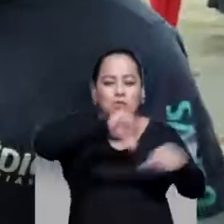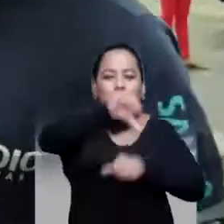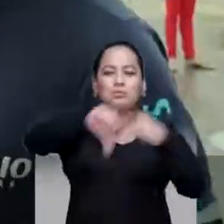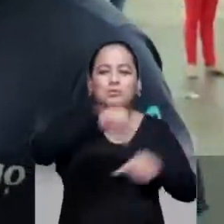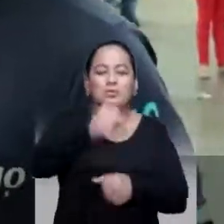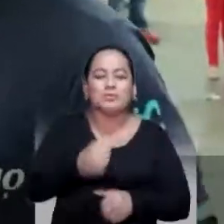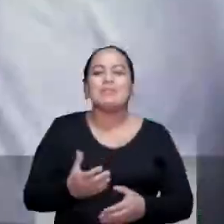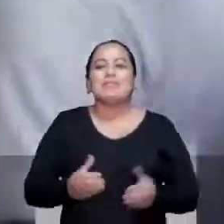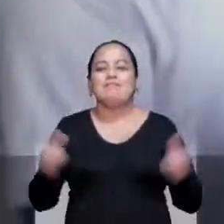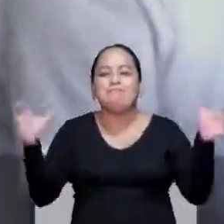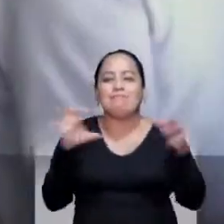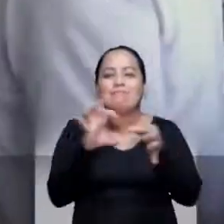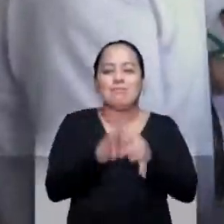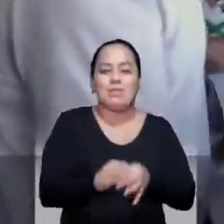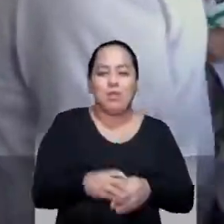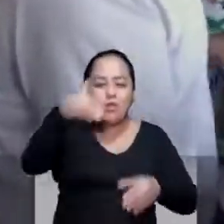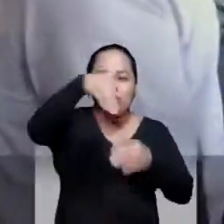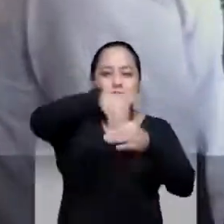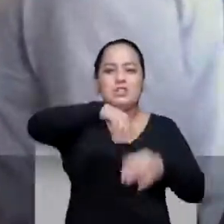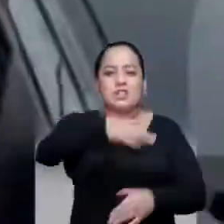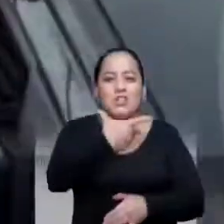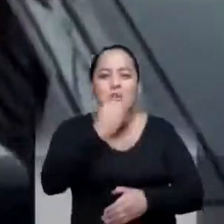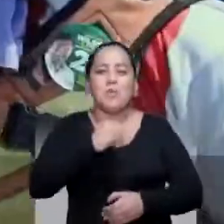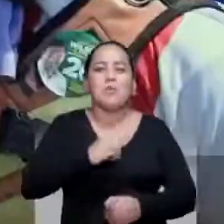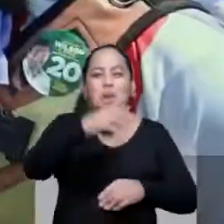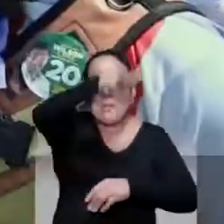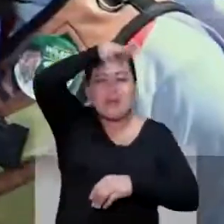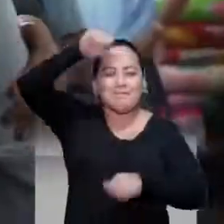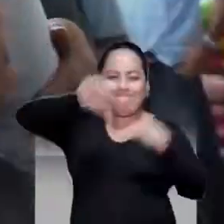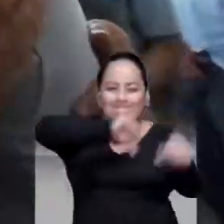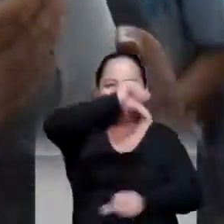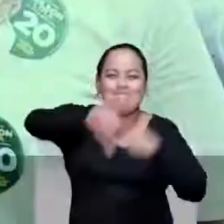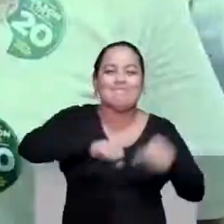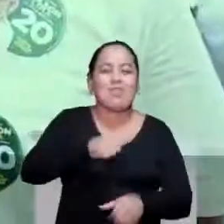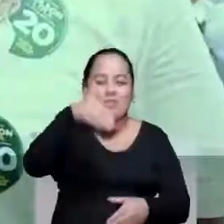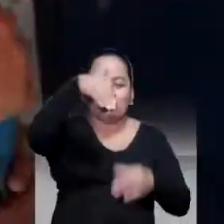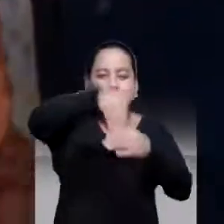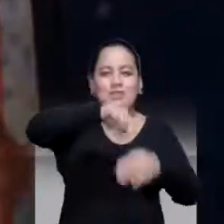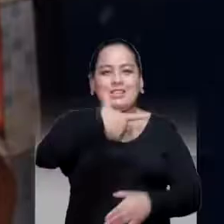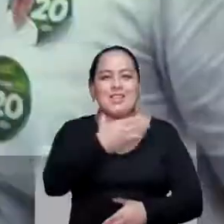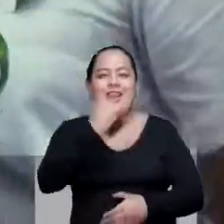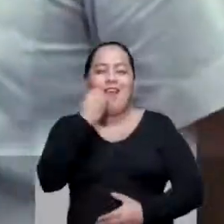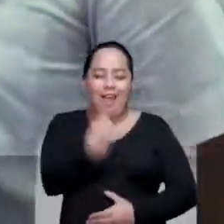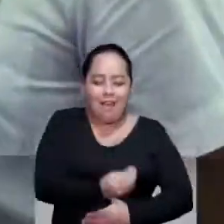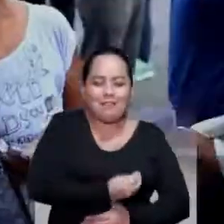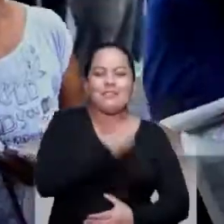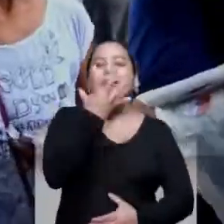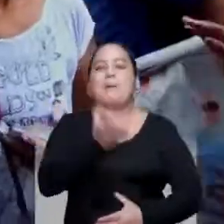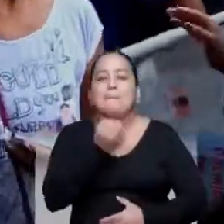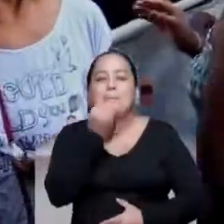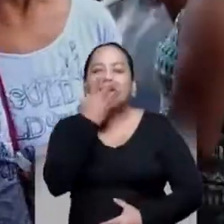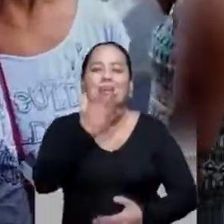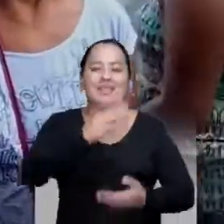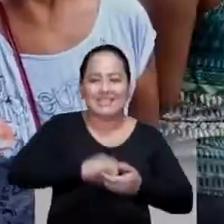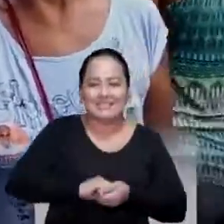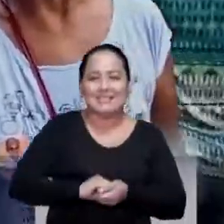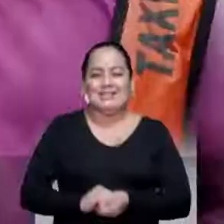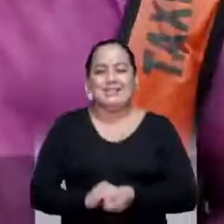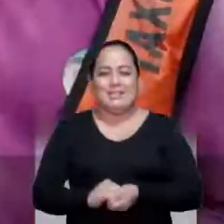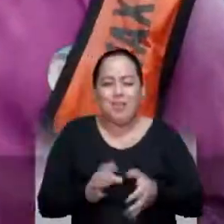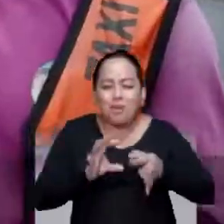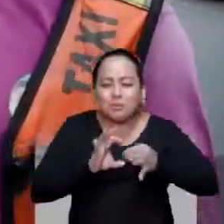transformação vamos juntos mudar Eu voto 20 pro Amazonas mudar Eu voto 20 a vida vai